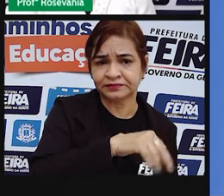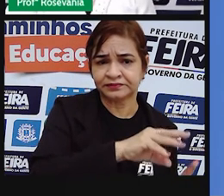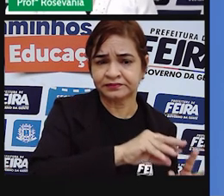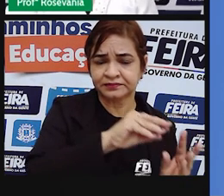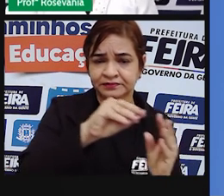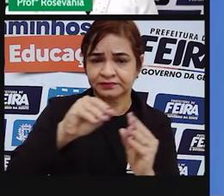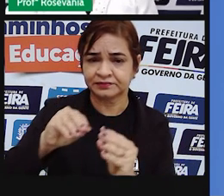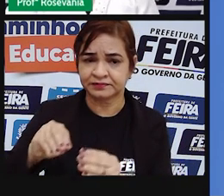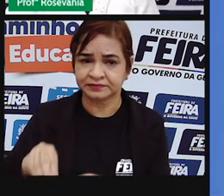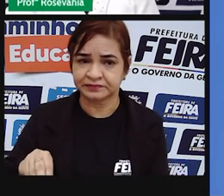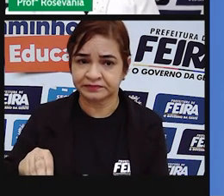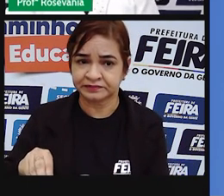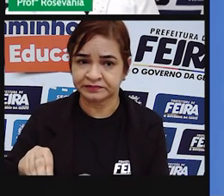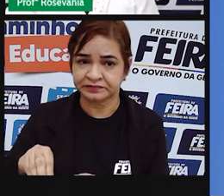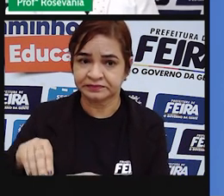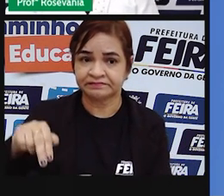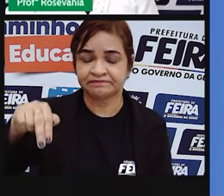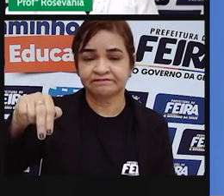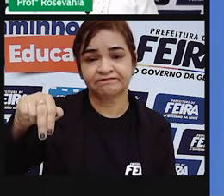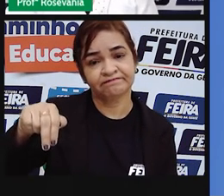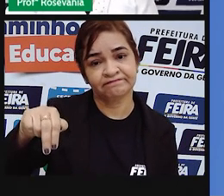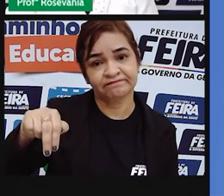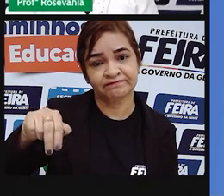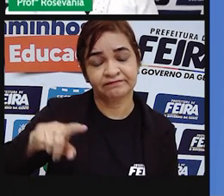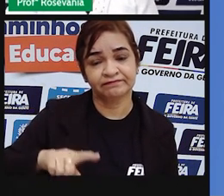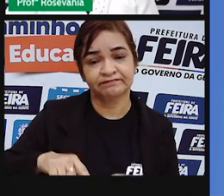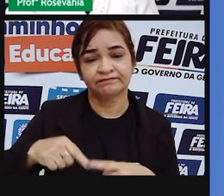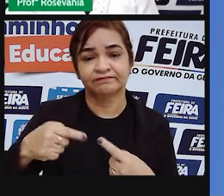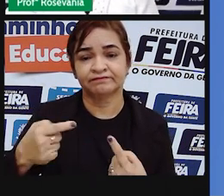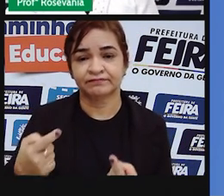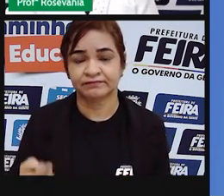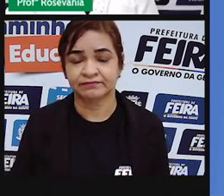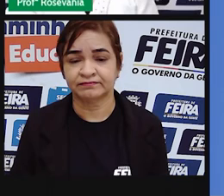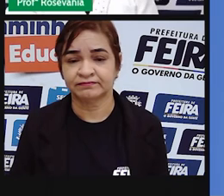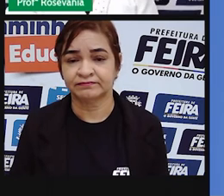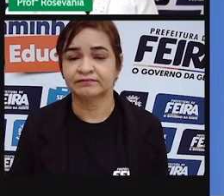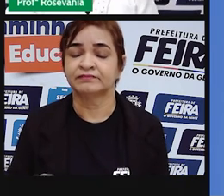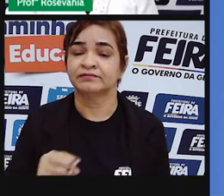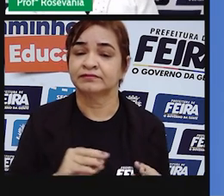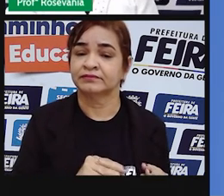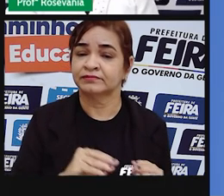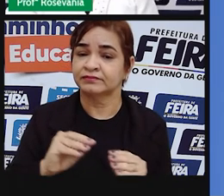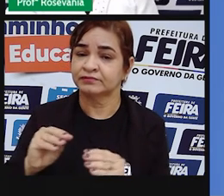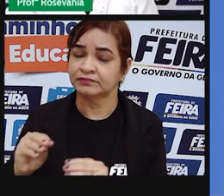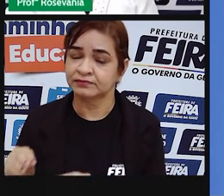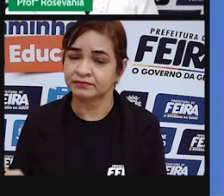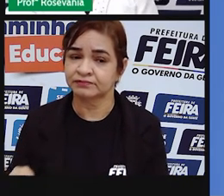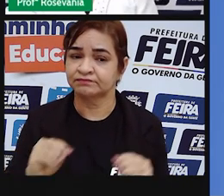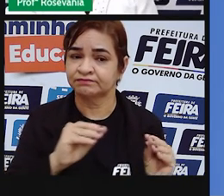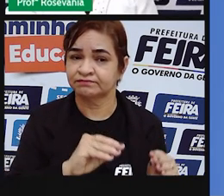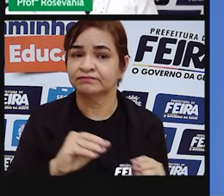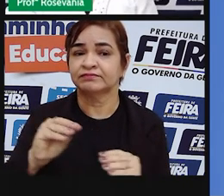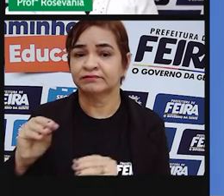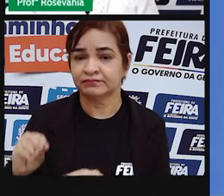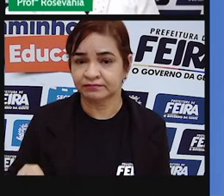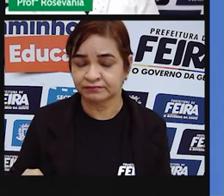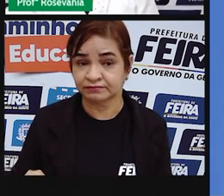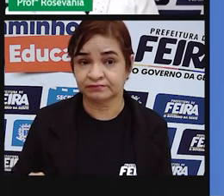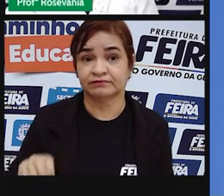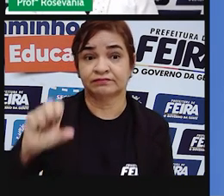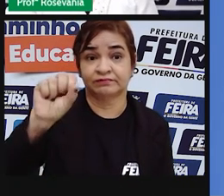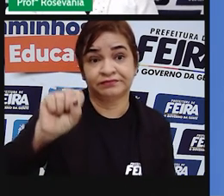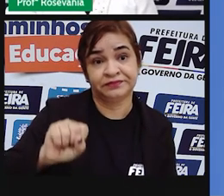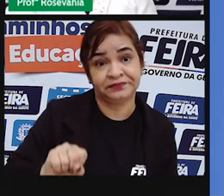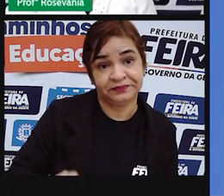nordestinos para a região norte mas ainda assim sai vida de nordestino continuamos na em grande leva saindo